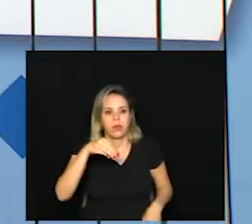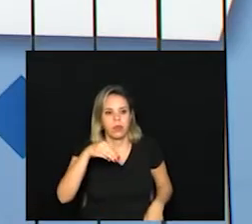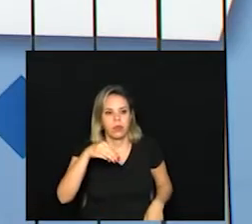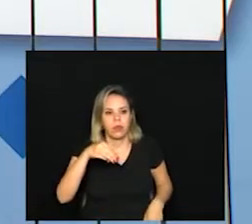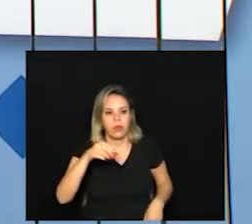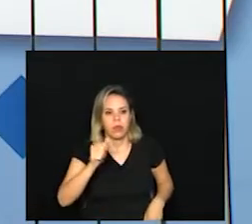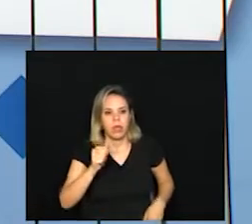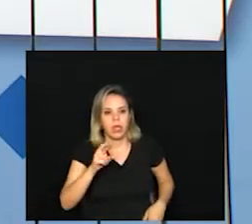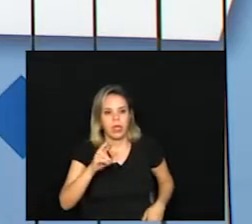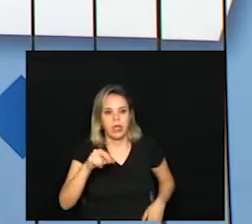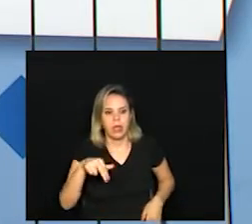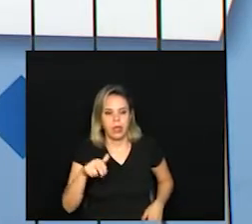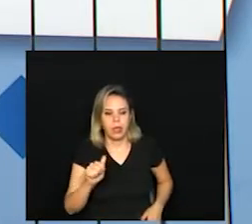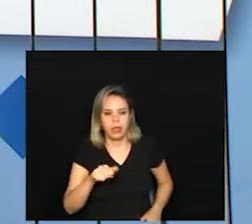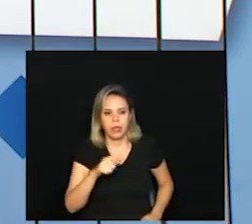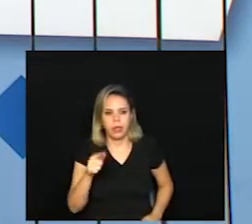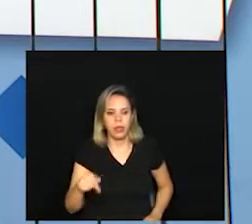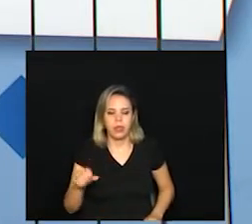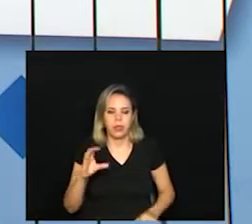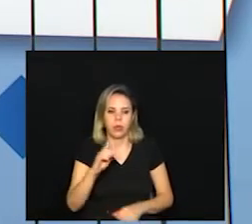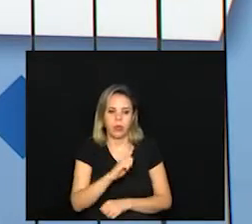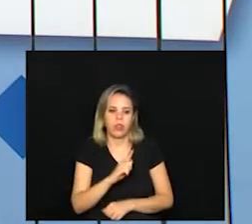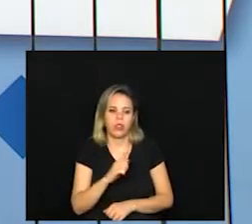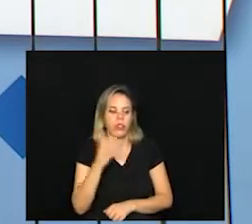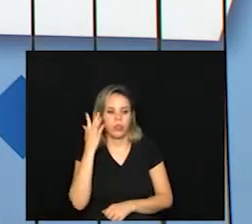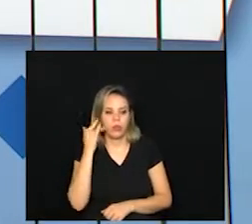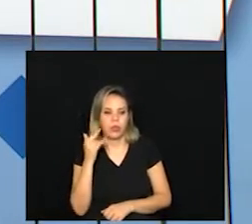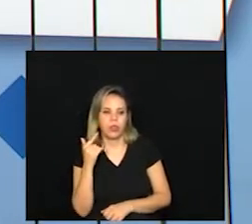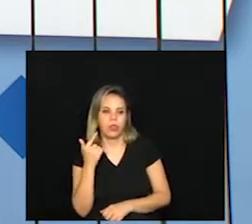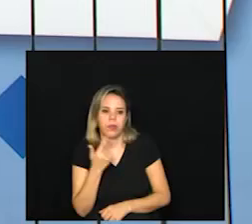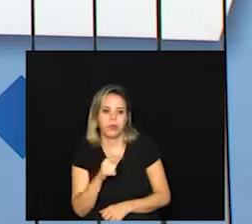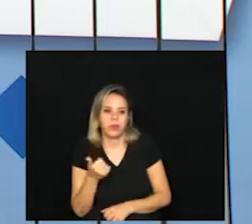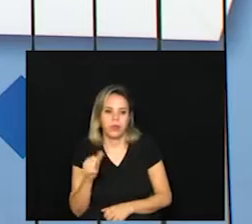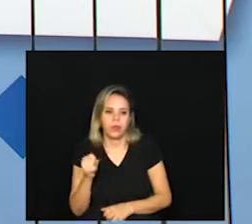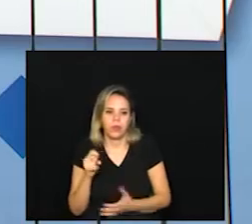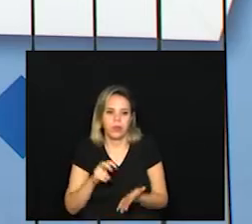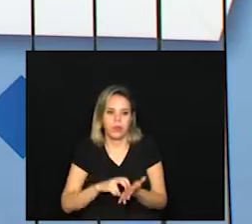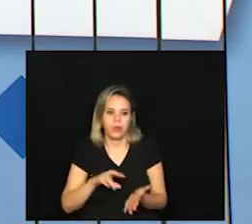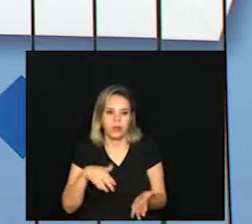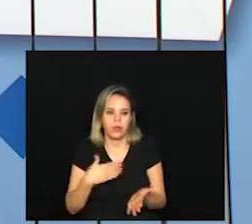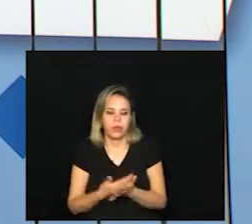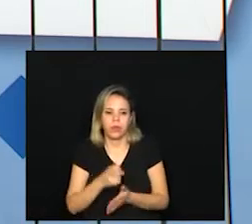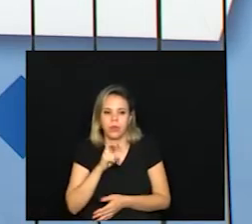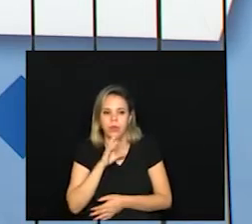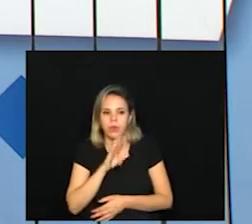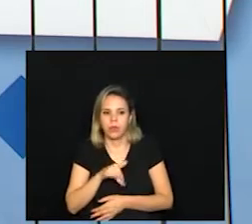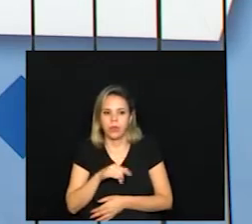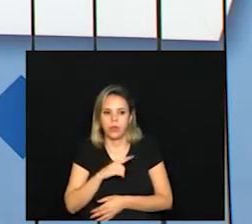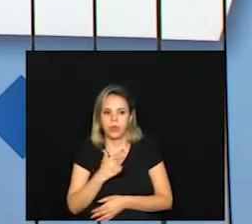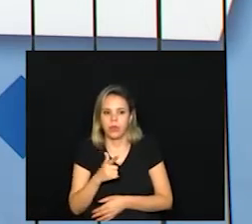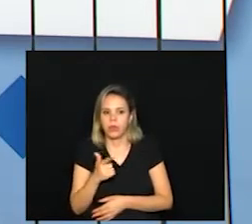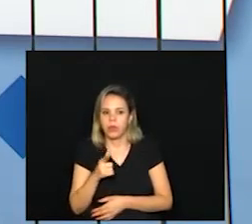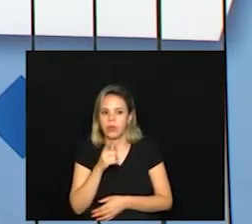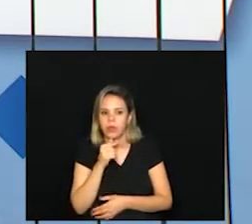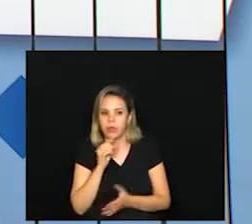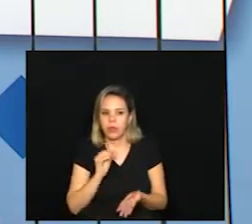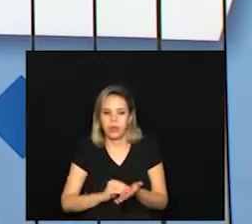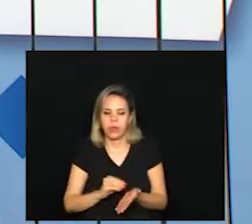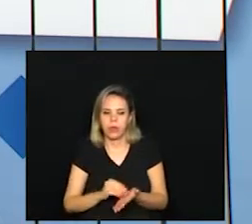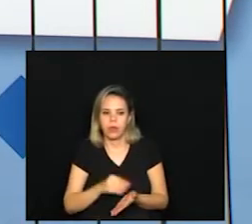para parte do Jardim Metonópolis, amanhã, das 8 da manhã e das 5 da tarde, vocês ficarão sem